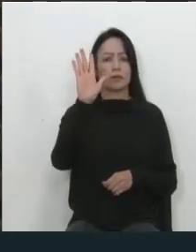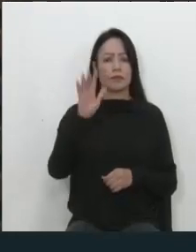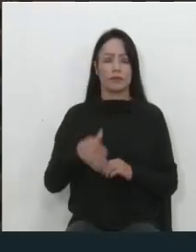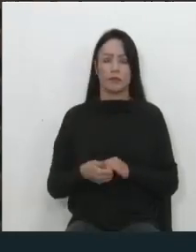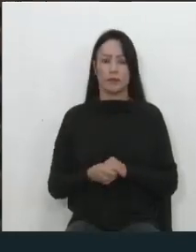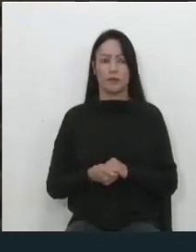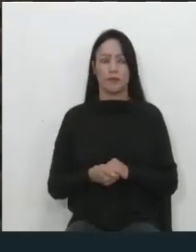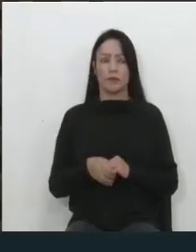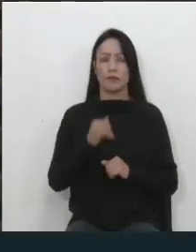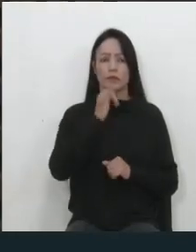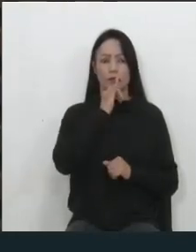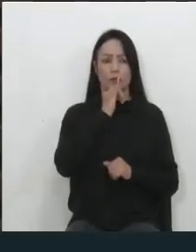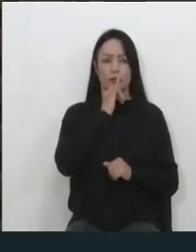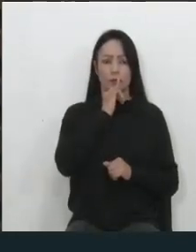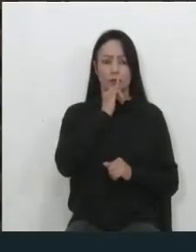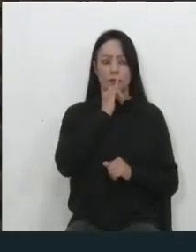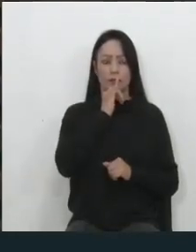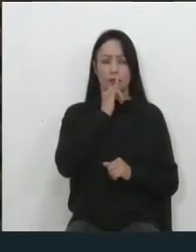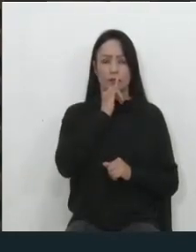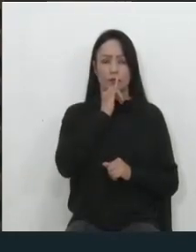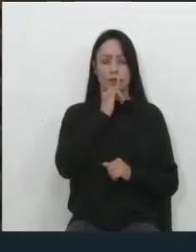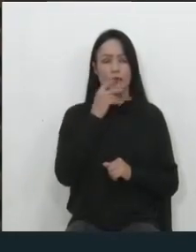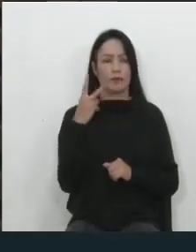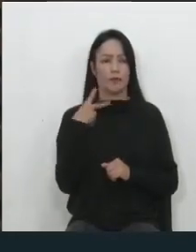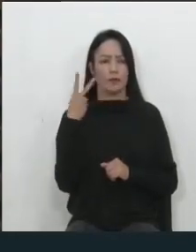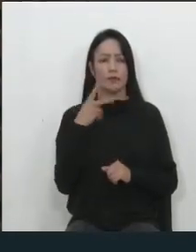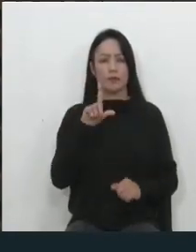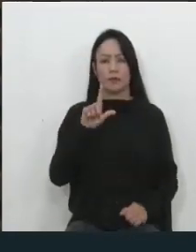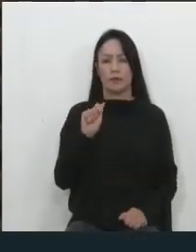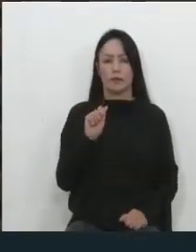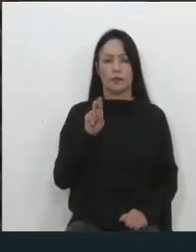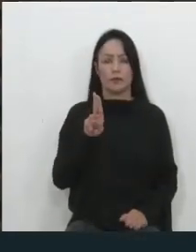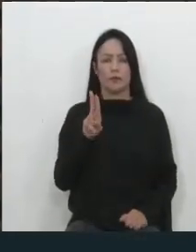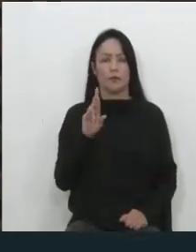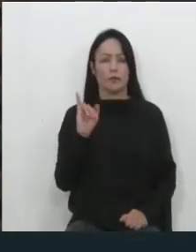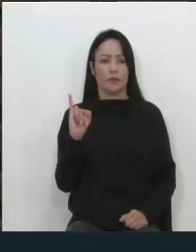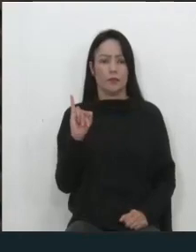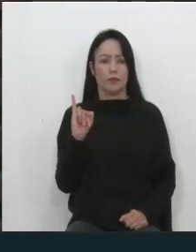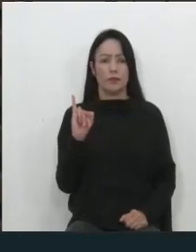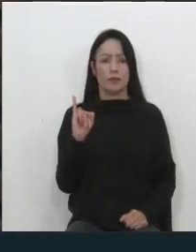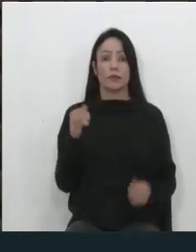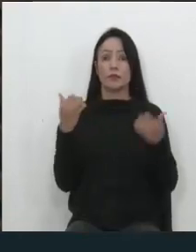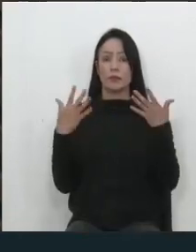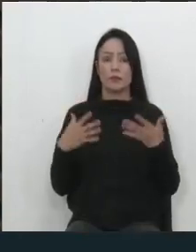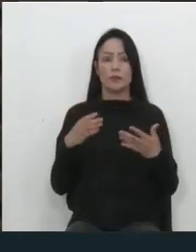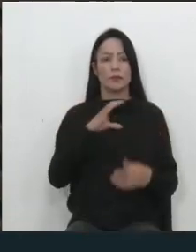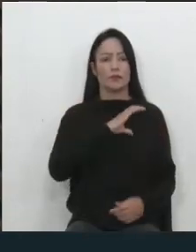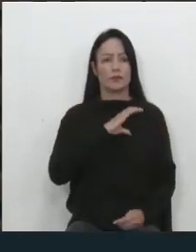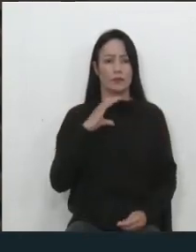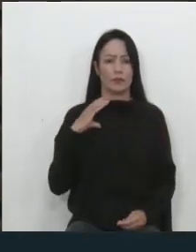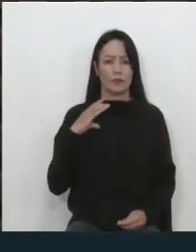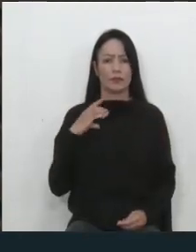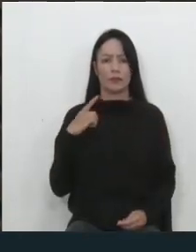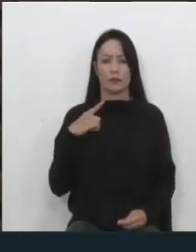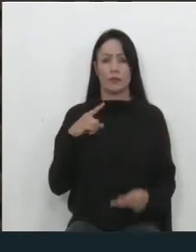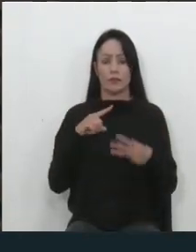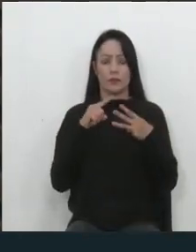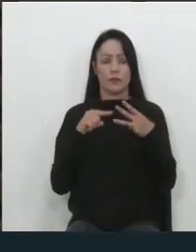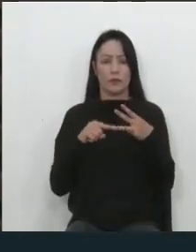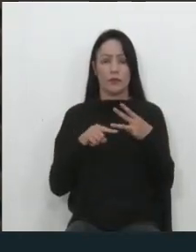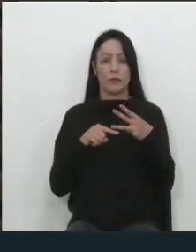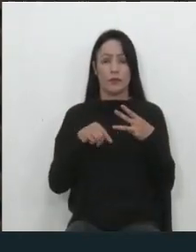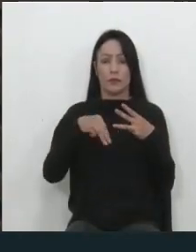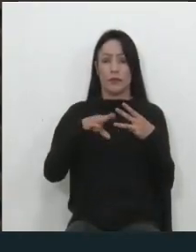Por exemplo, o vereador Lauri falou do cunhado, que colocou 3 estêncios. Quer dizer,